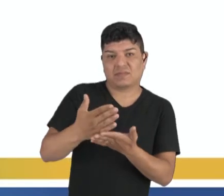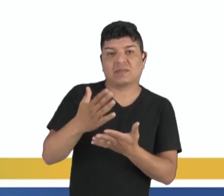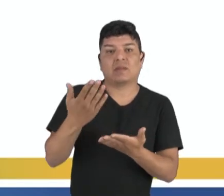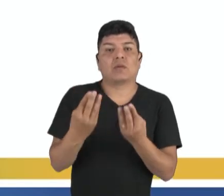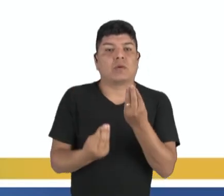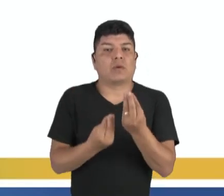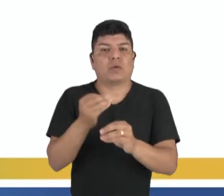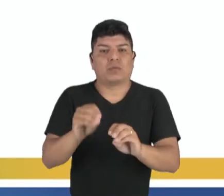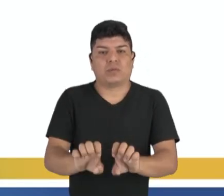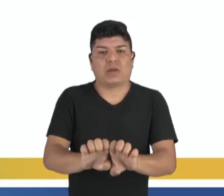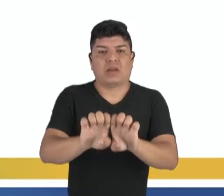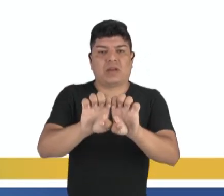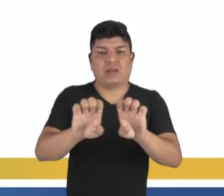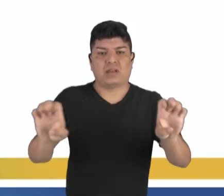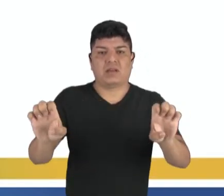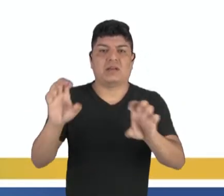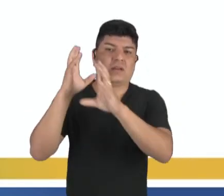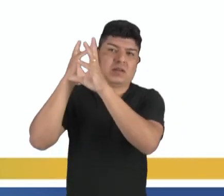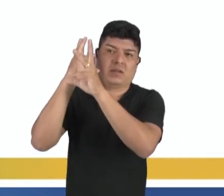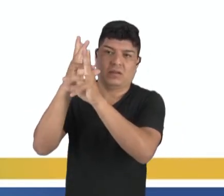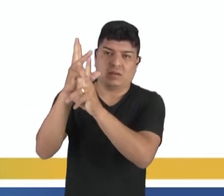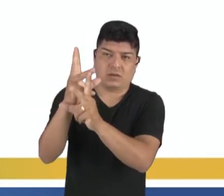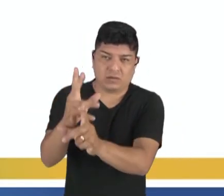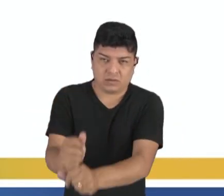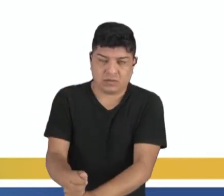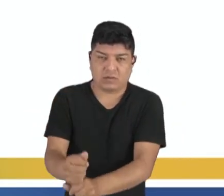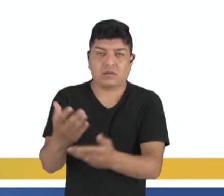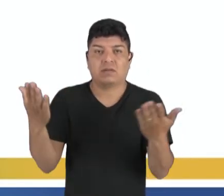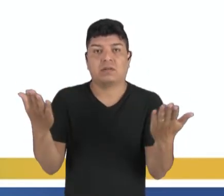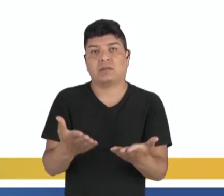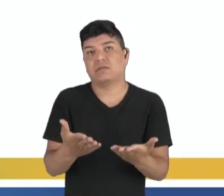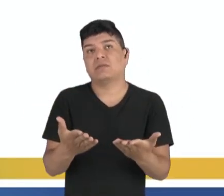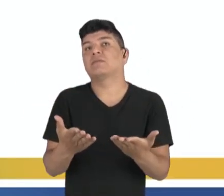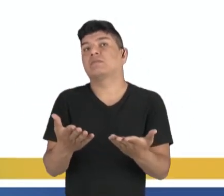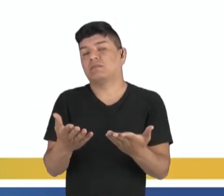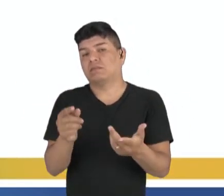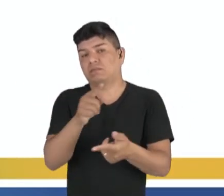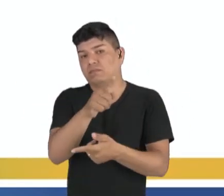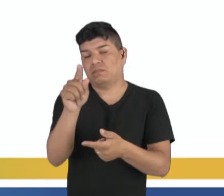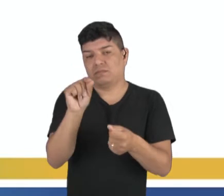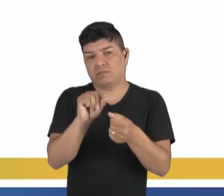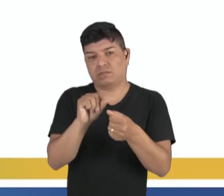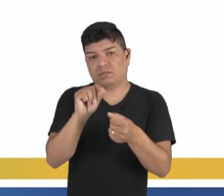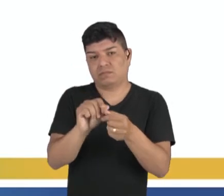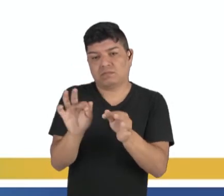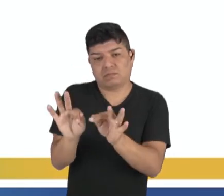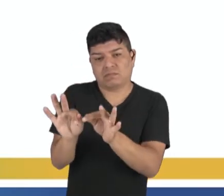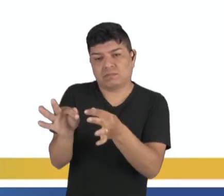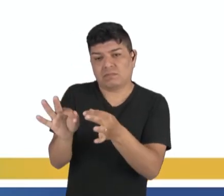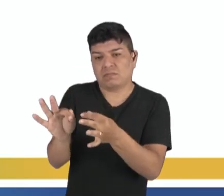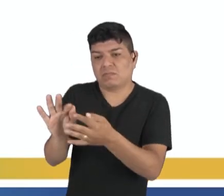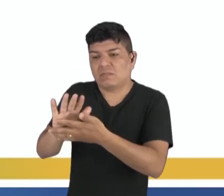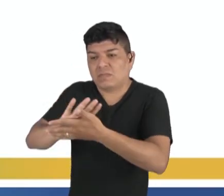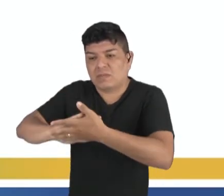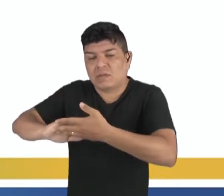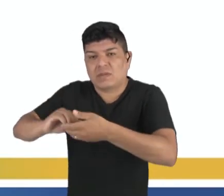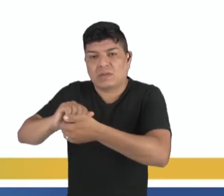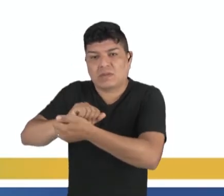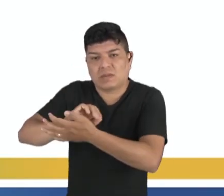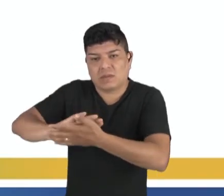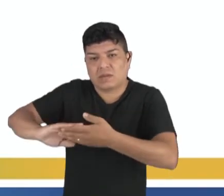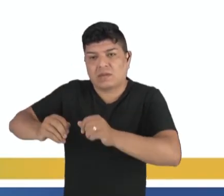dos vírus? E eu falei que a gente retomaria essa parte? Então, quando você faz a simples higienização